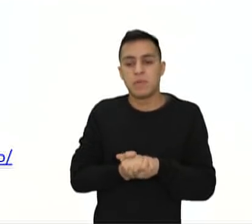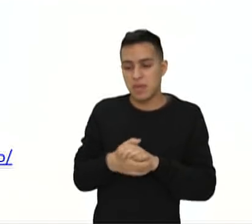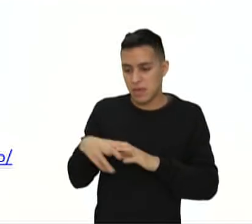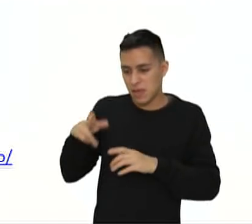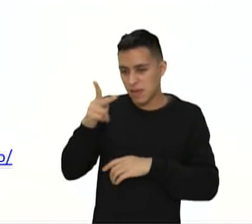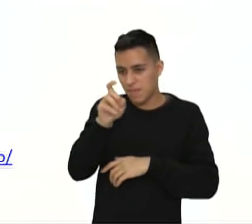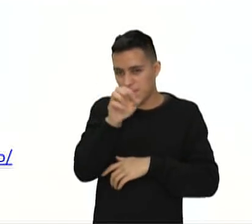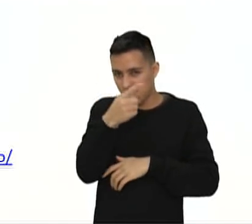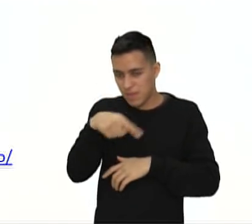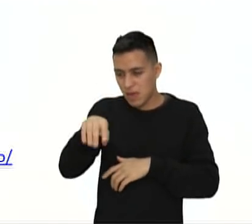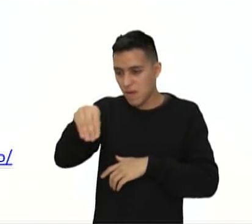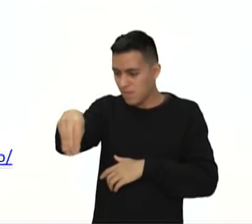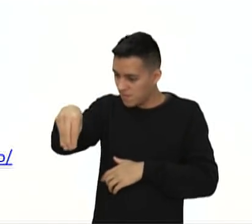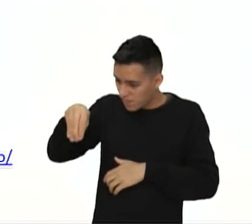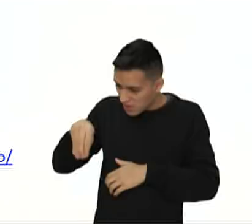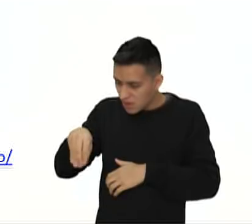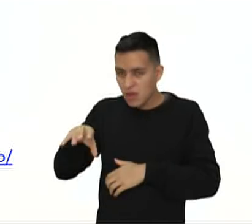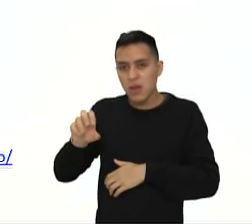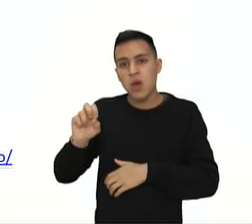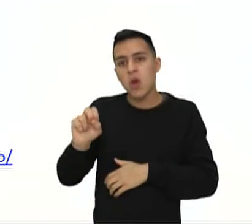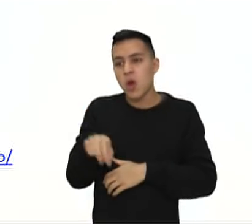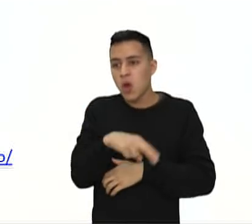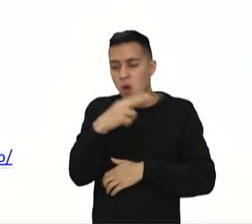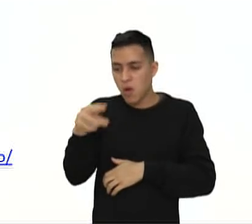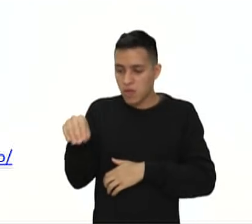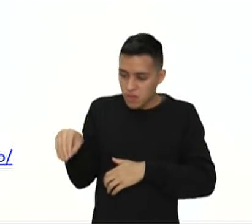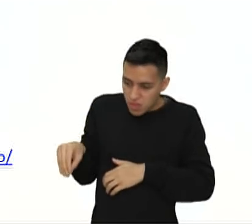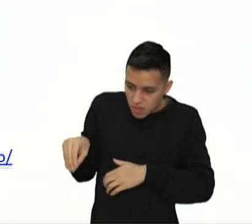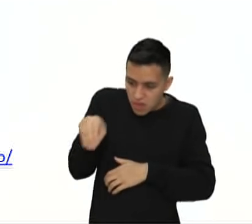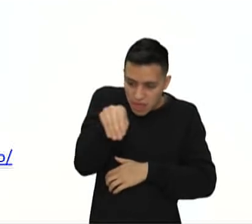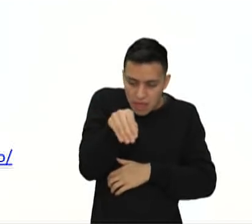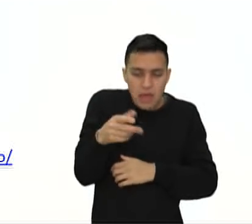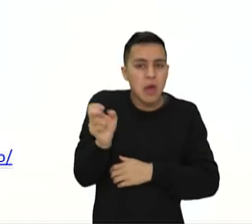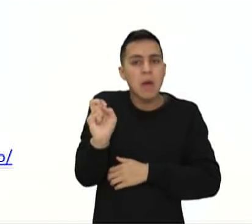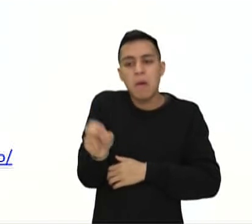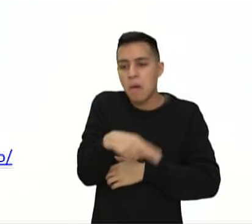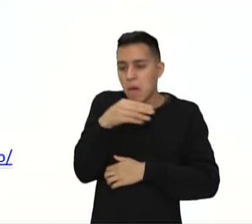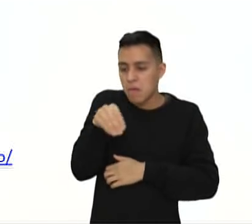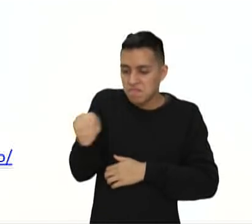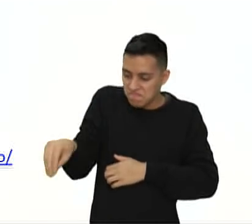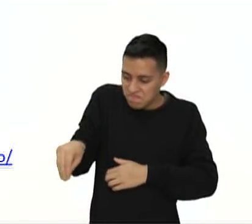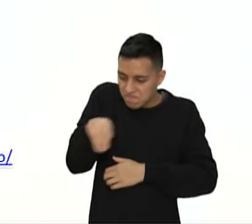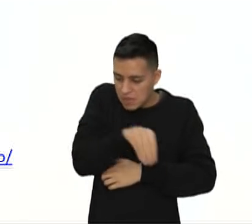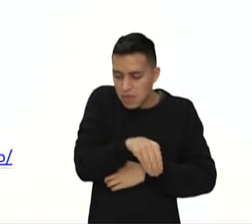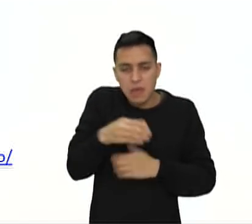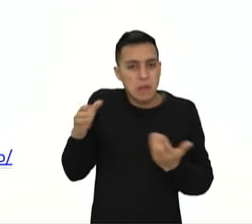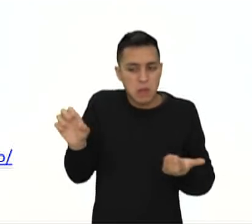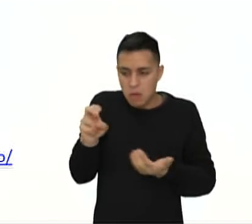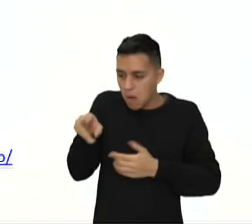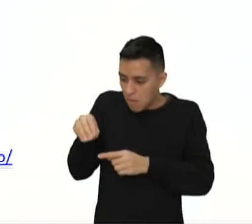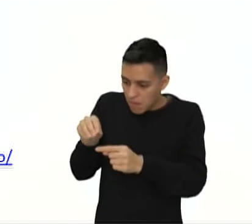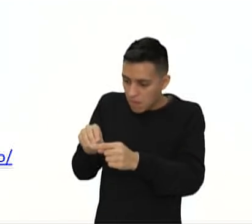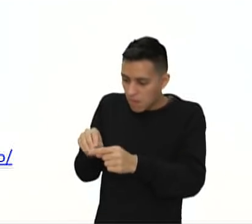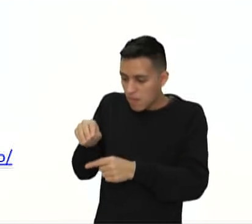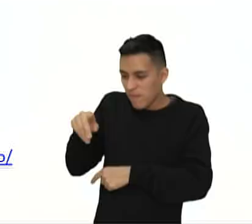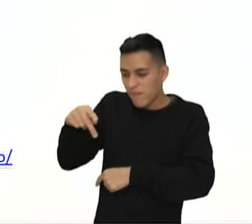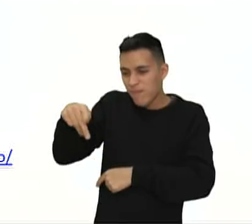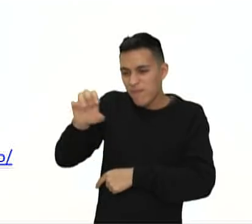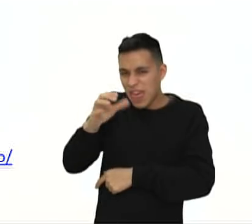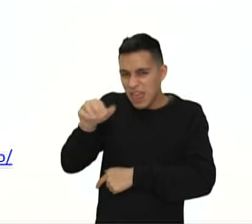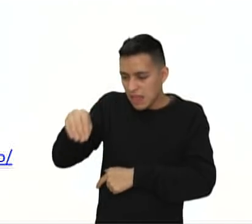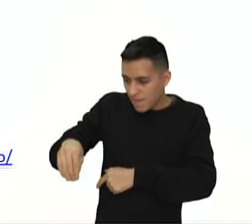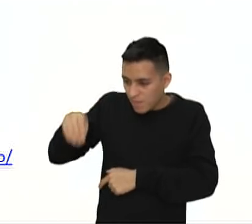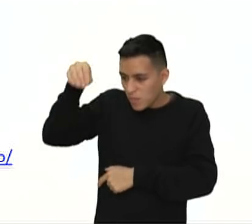para trás, mover para frente na casa da diagonal, ou para sua lateral, ou pular sua própria peça